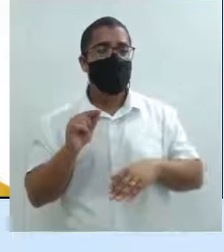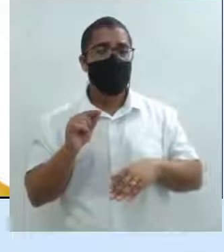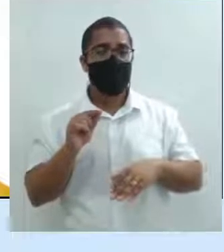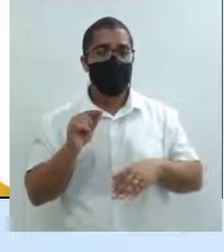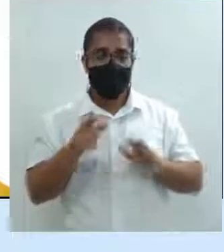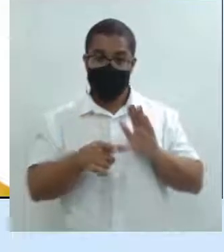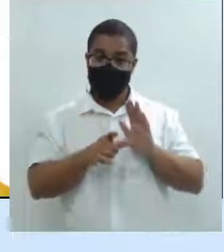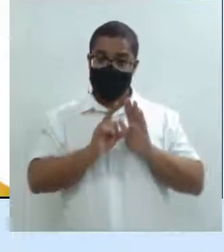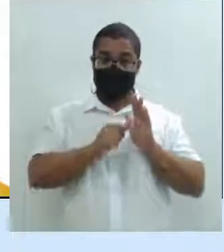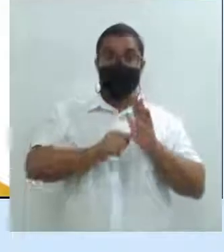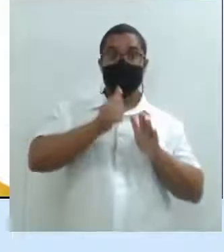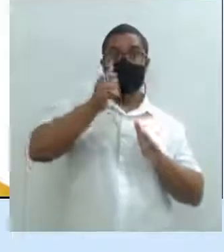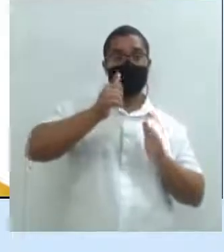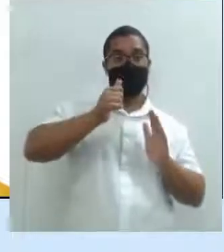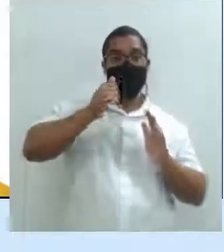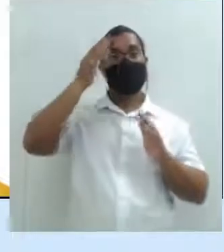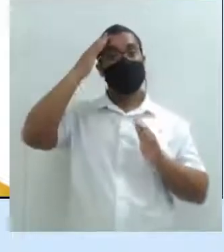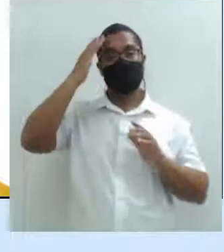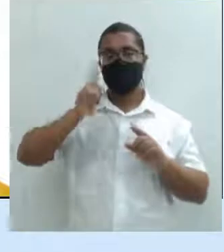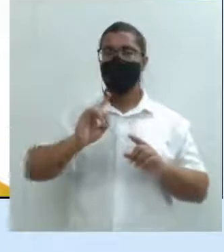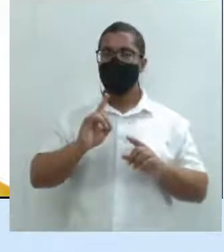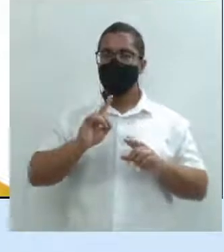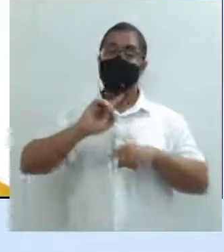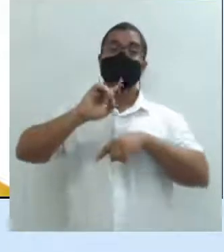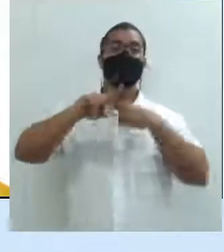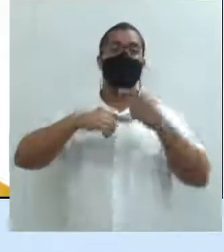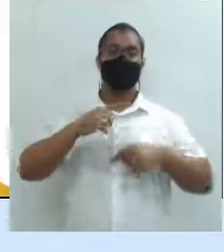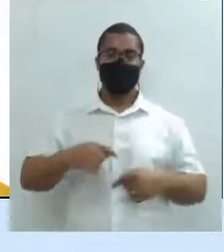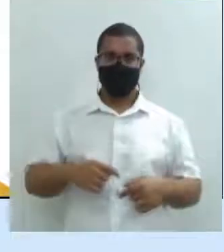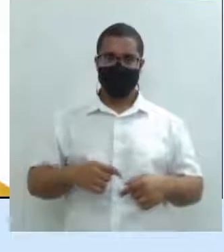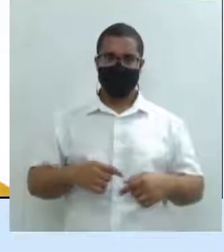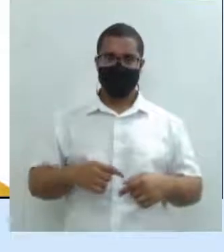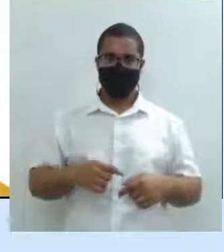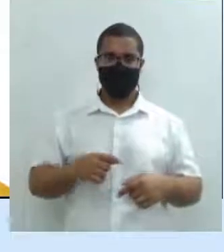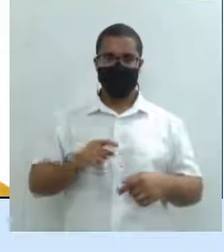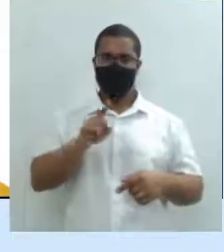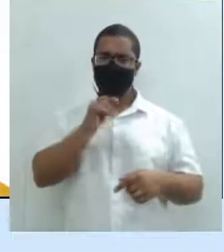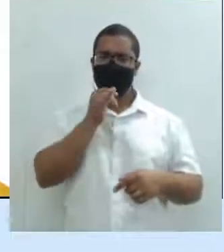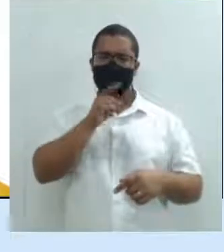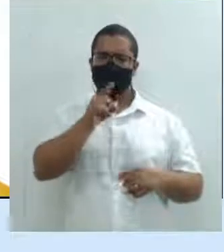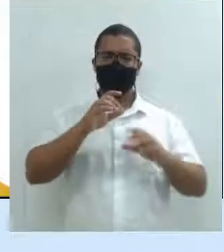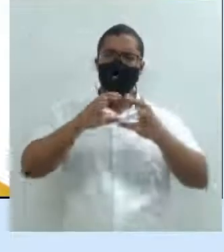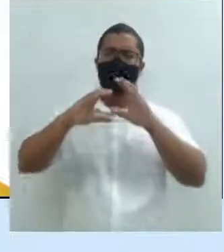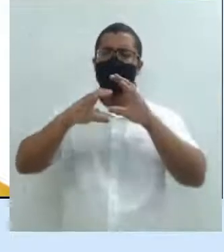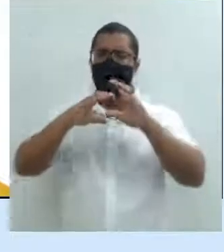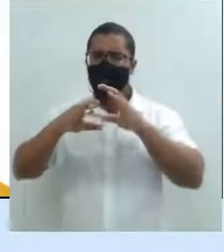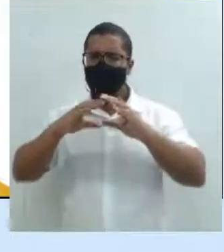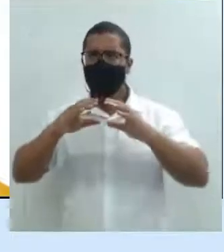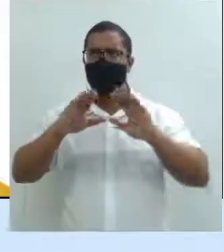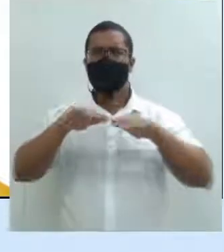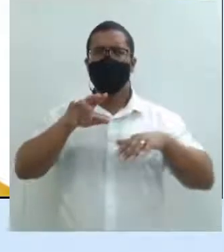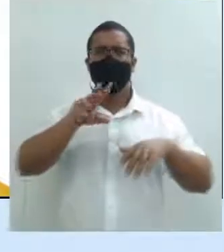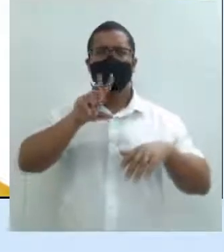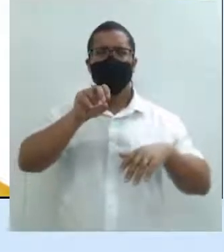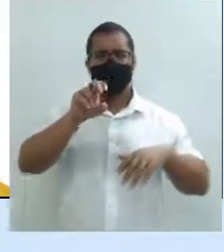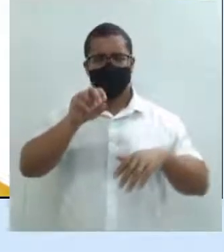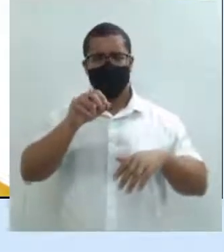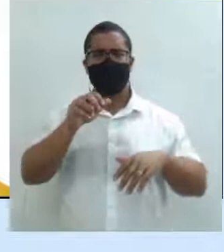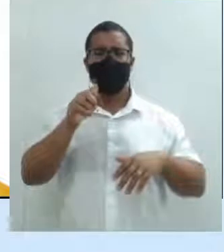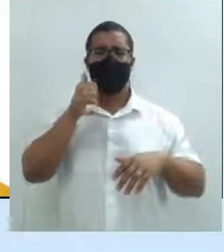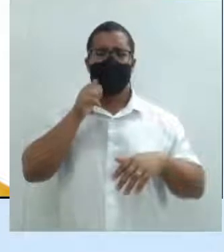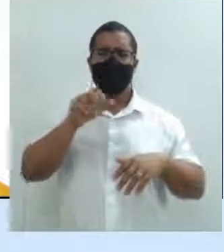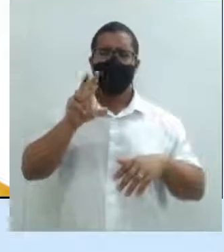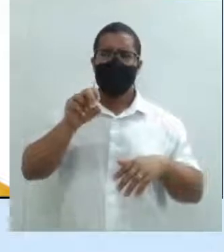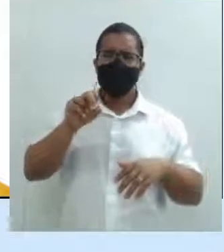pessoal? Vamos pensar junto comigo. Normalmente, quando você se comunica com a nossa avó, com a avó da gente, a gente